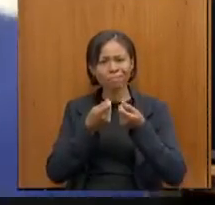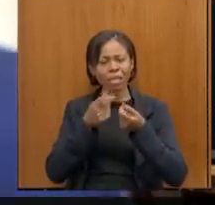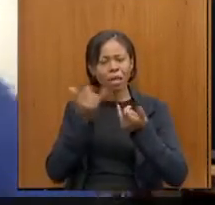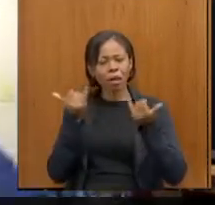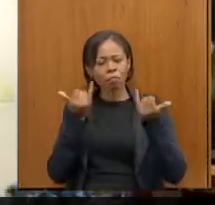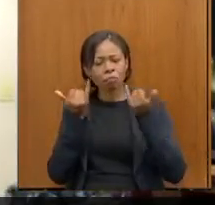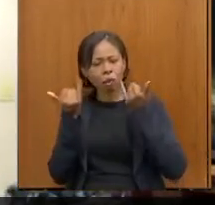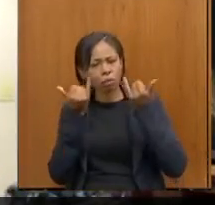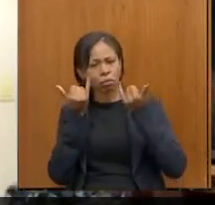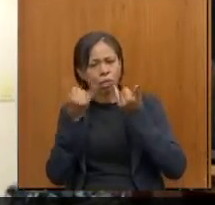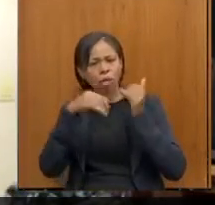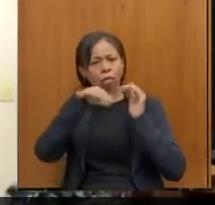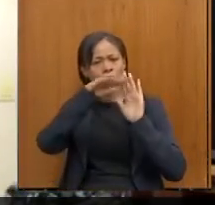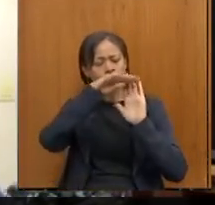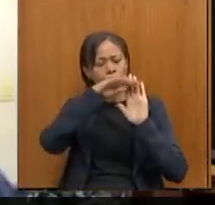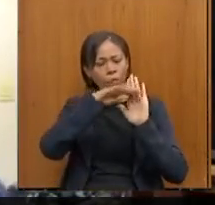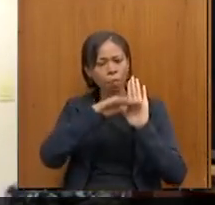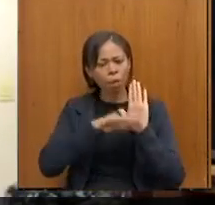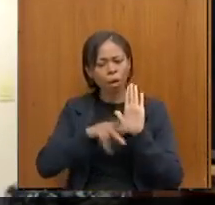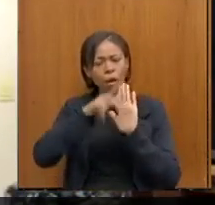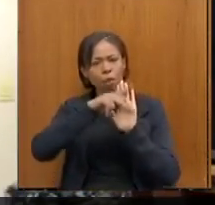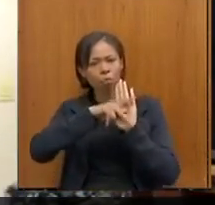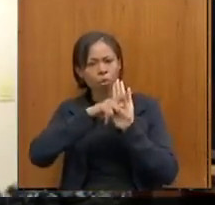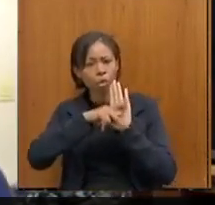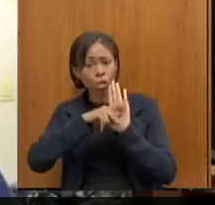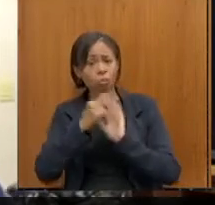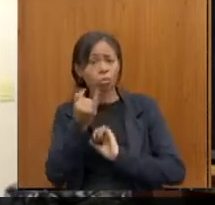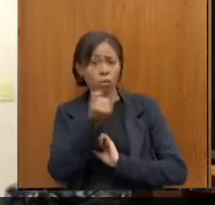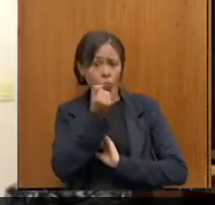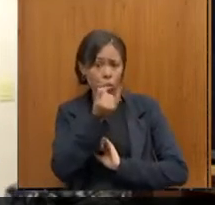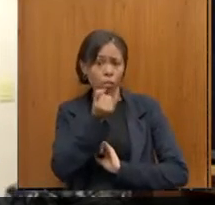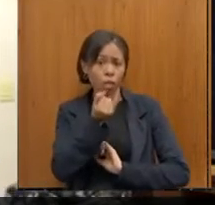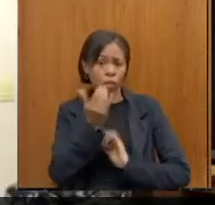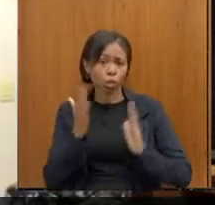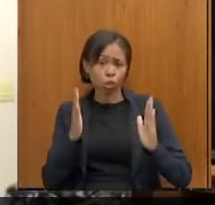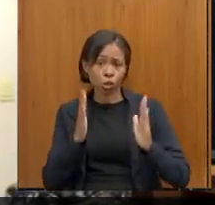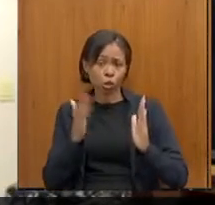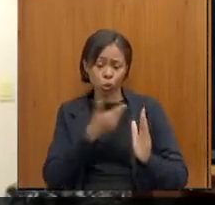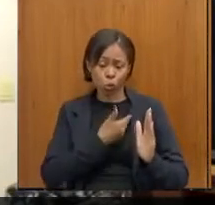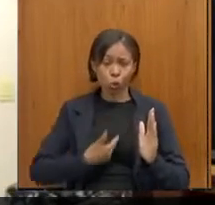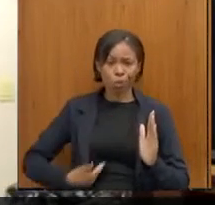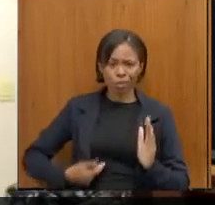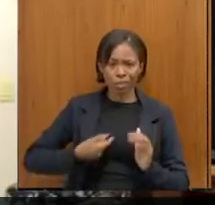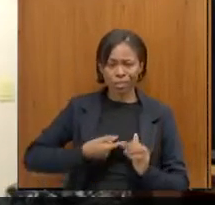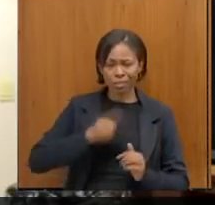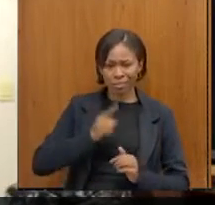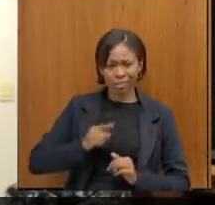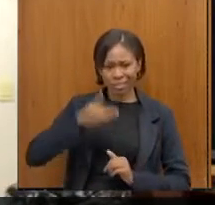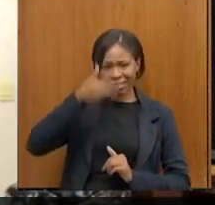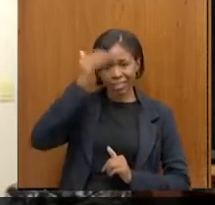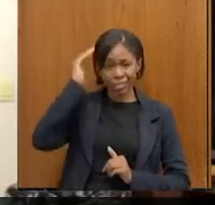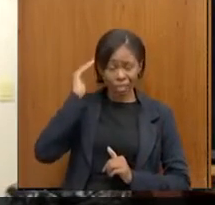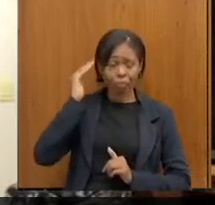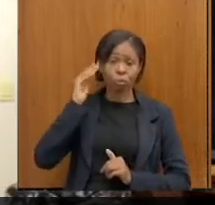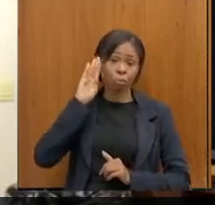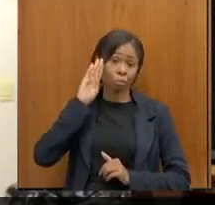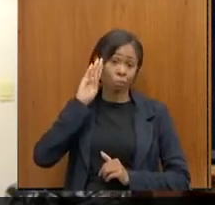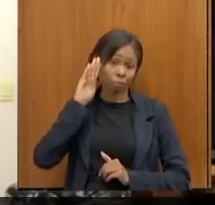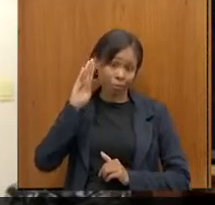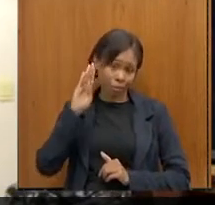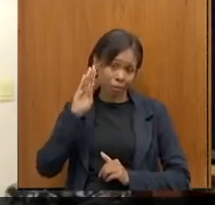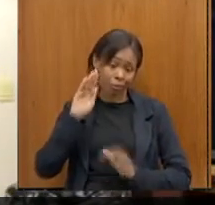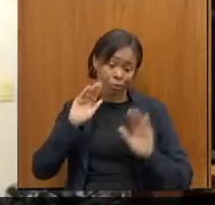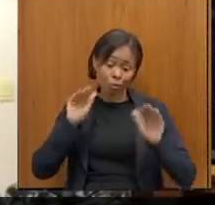desses programas importantes do governo tema Principalmente para o desenvolvimento econômico de toda Minas Gerais tomando